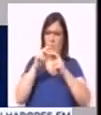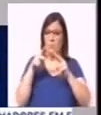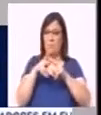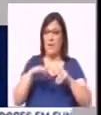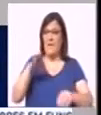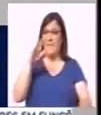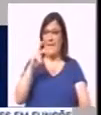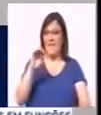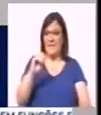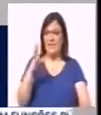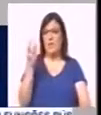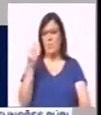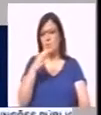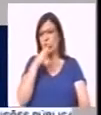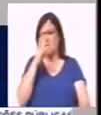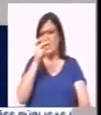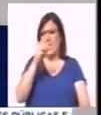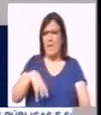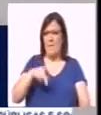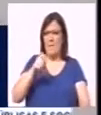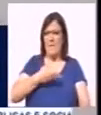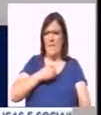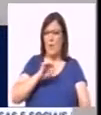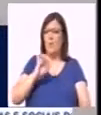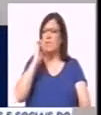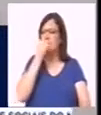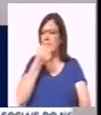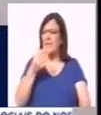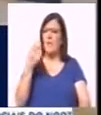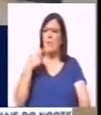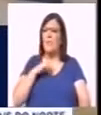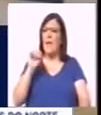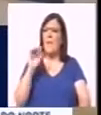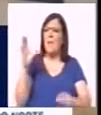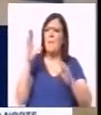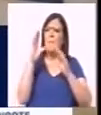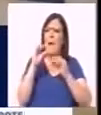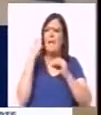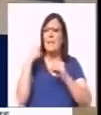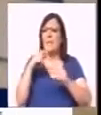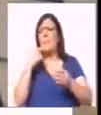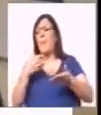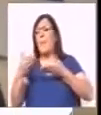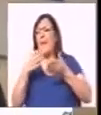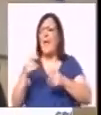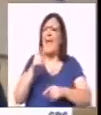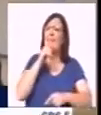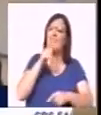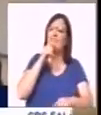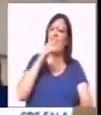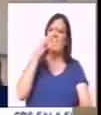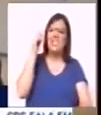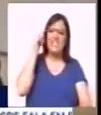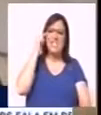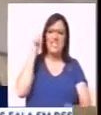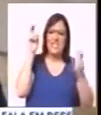anos, muitos consideram Amadeu o segredo mais bem guardado da arte moderna. Com as suas tertúlias no café chinês, com as